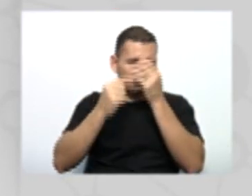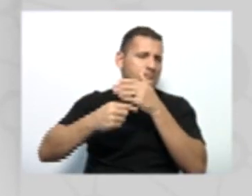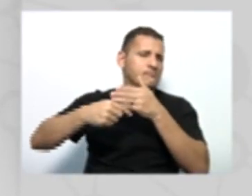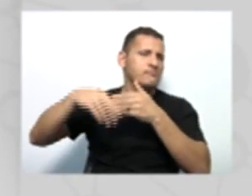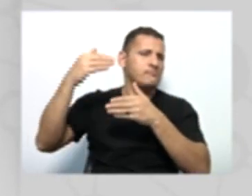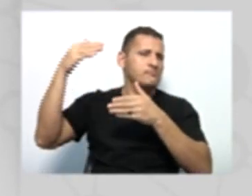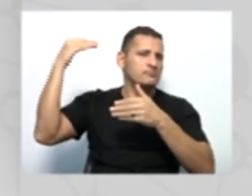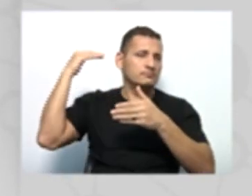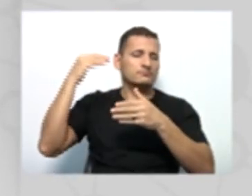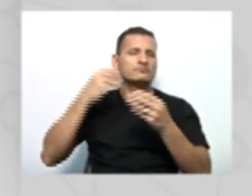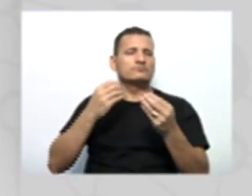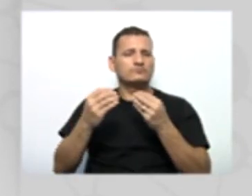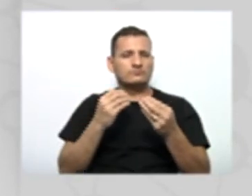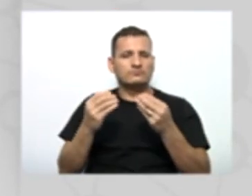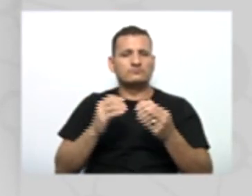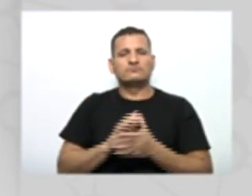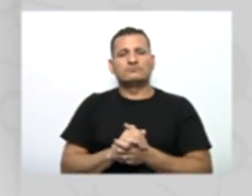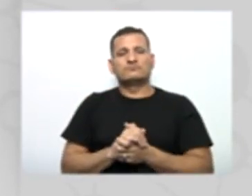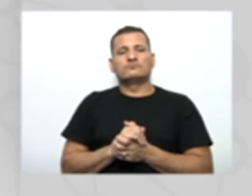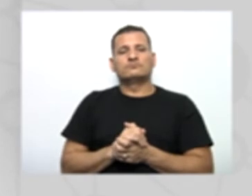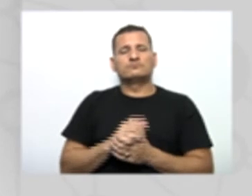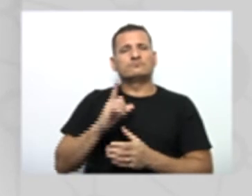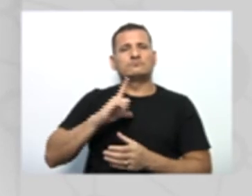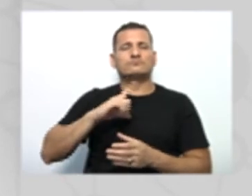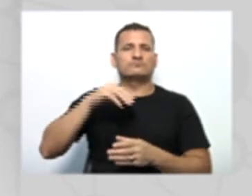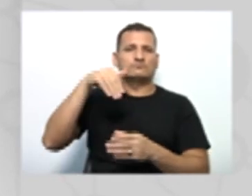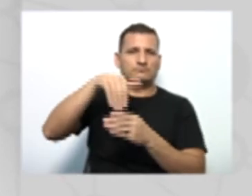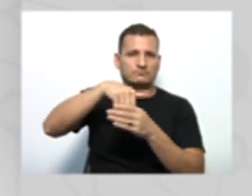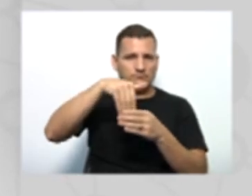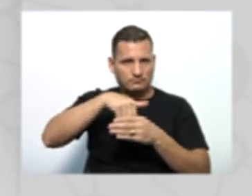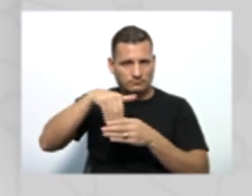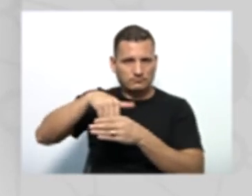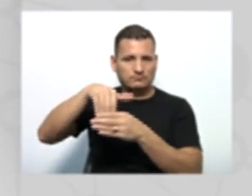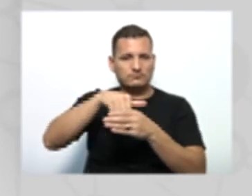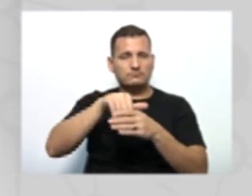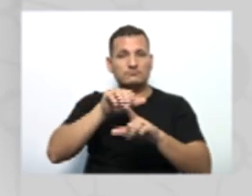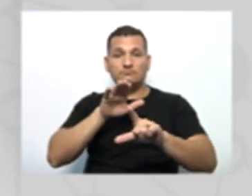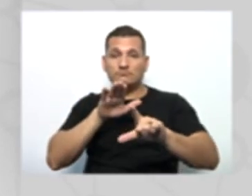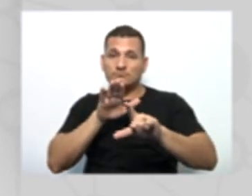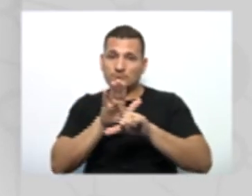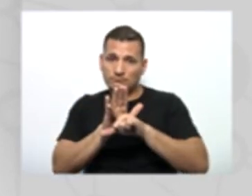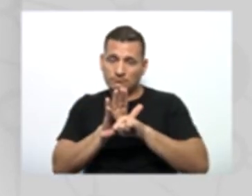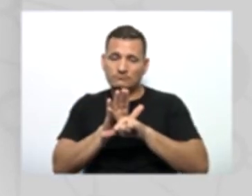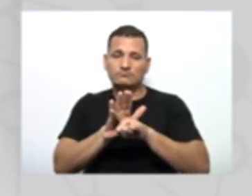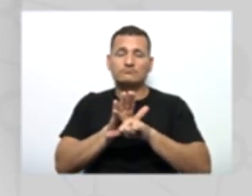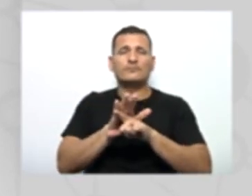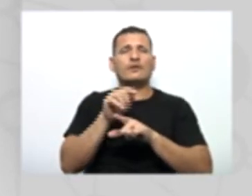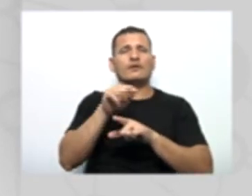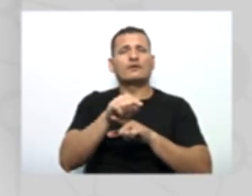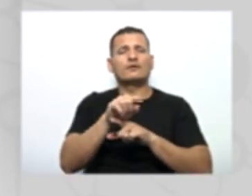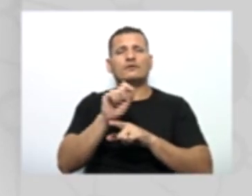vamos voltar um pouco no tempo, reforçando aquilo que o professor Wesley já falou sobre as diversas formas de cidadania